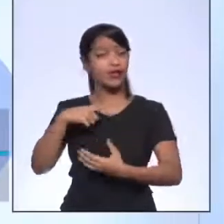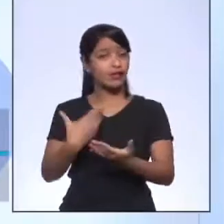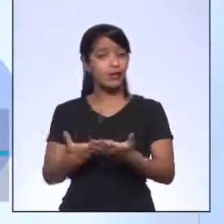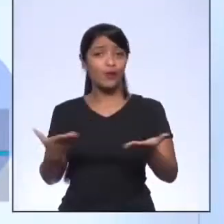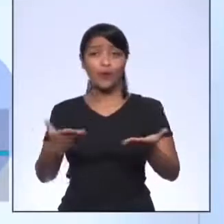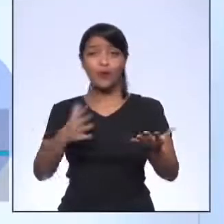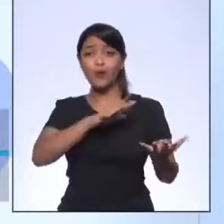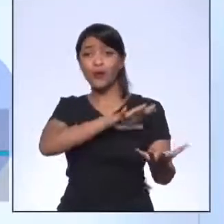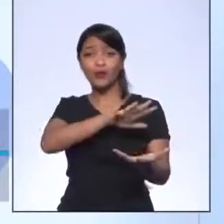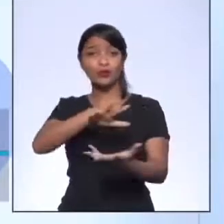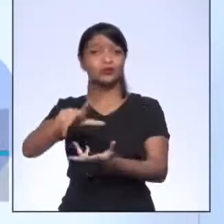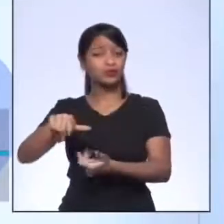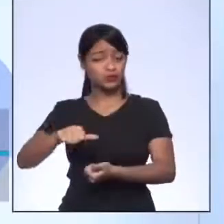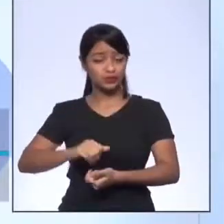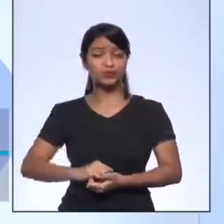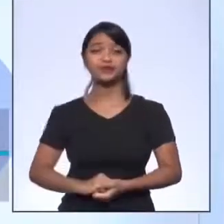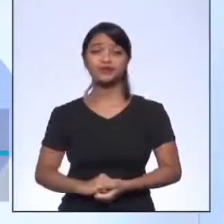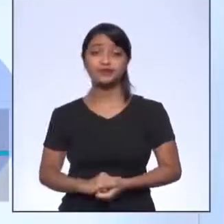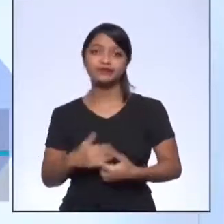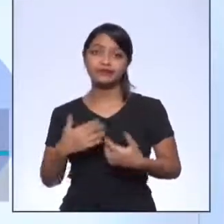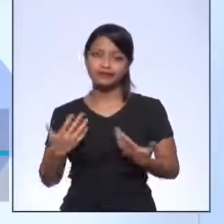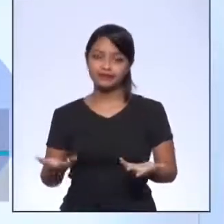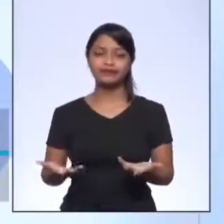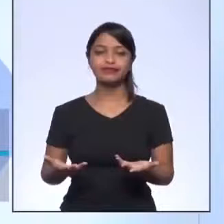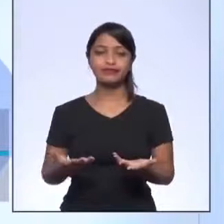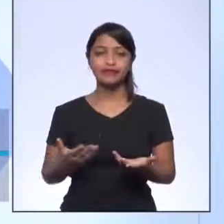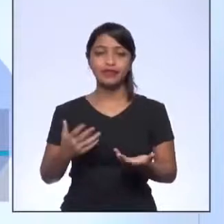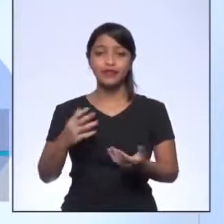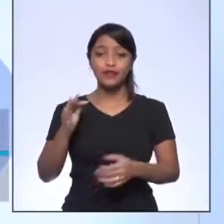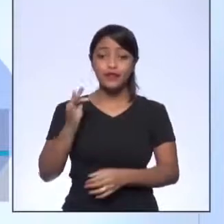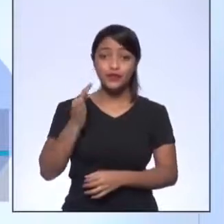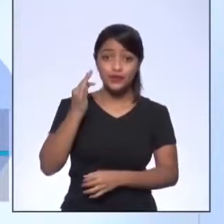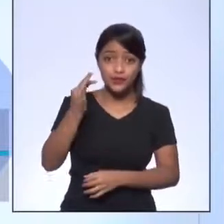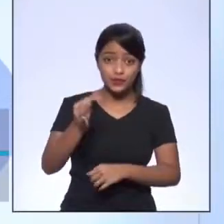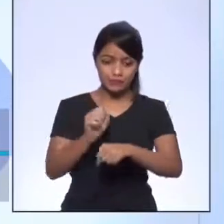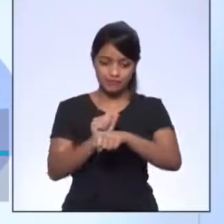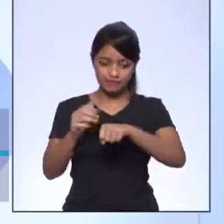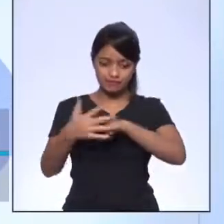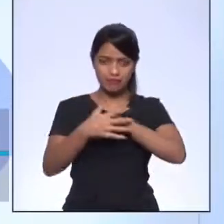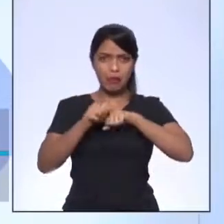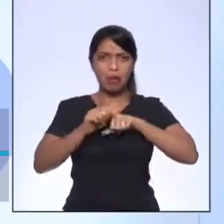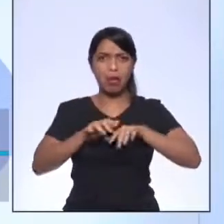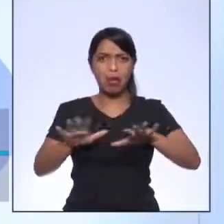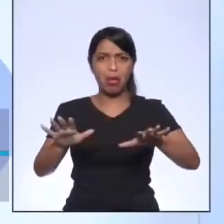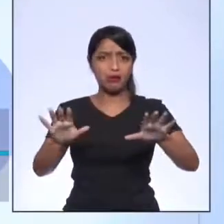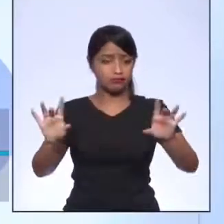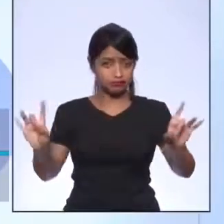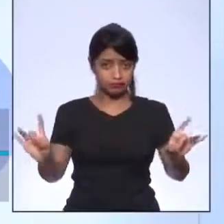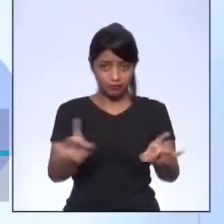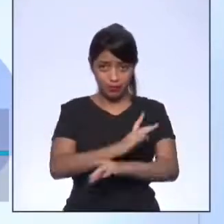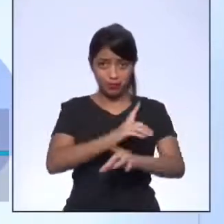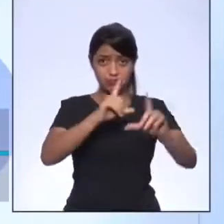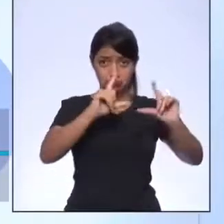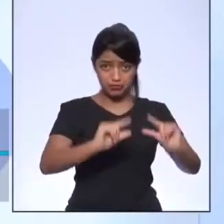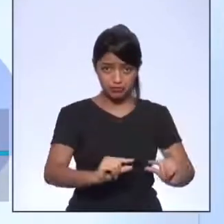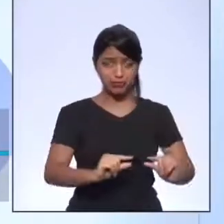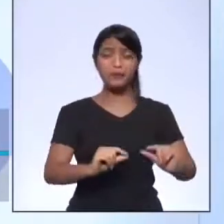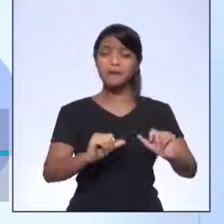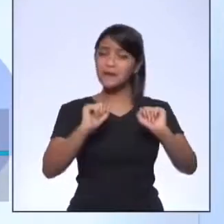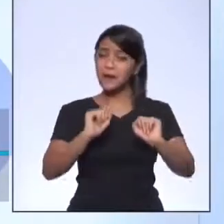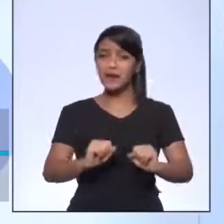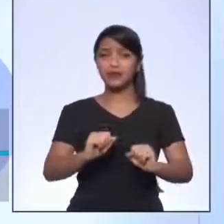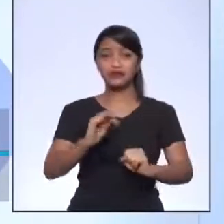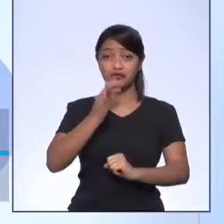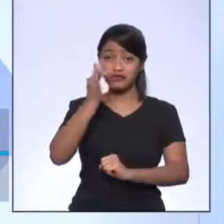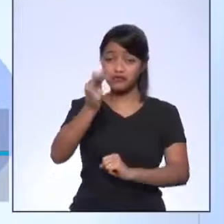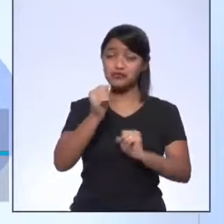mundo. Inclusive, após aí as pandemias, quando tudo se normalizar, é possível visitar e conhecer essas incríveis